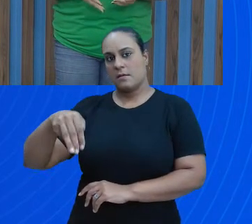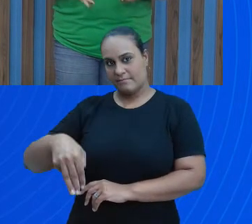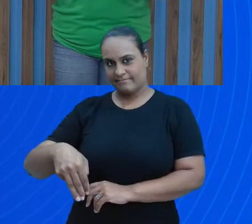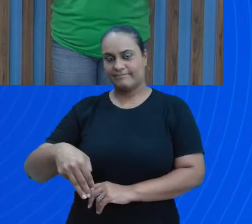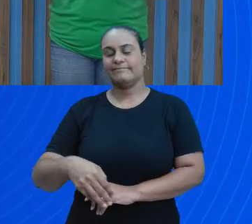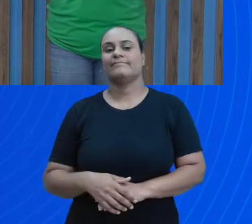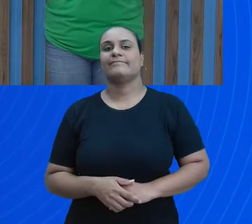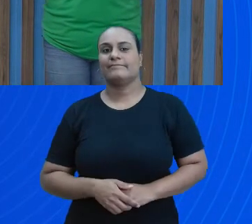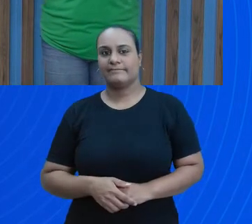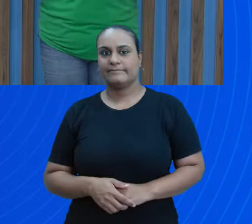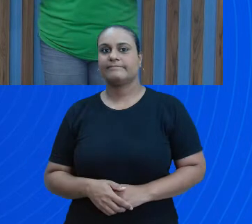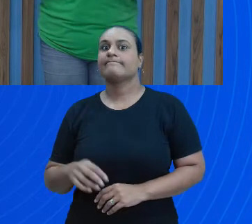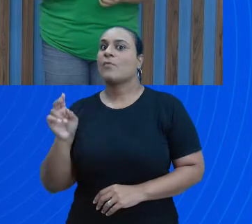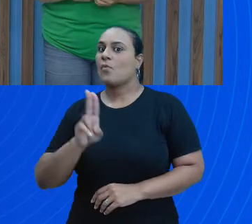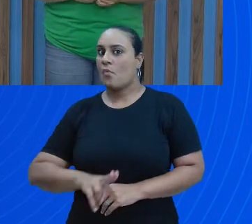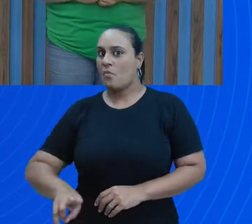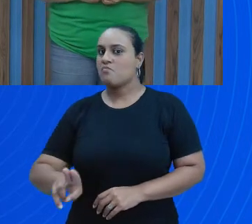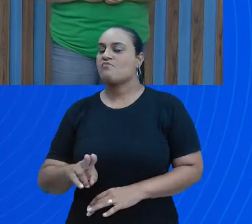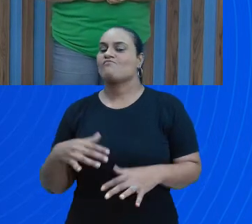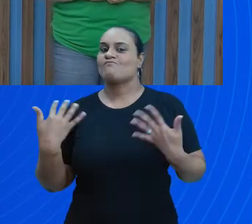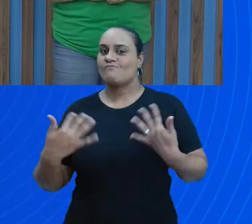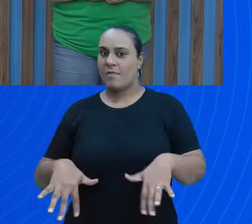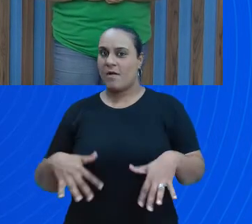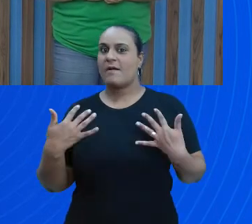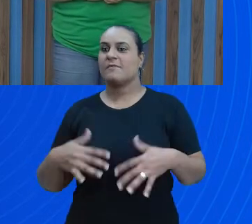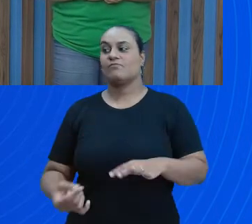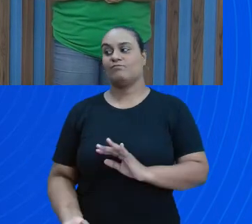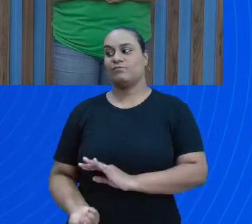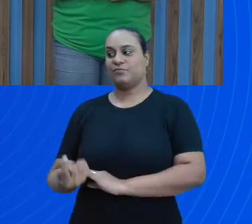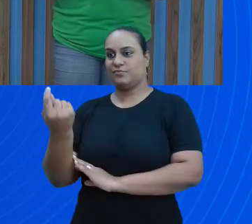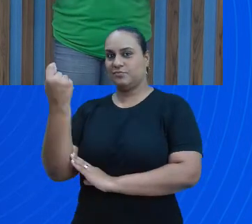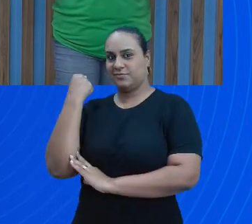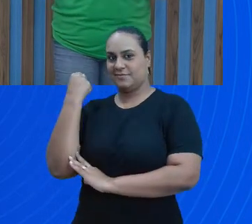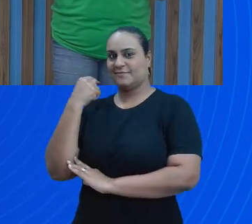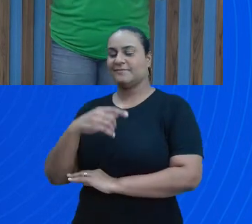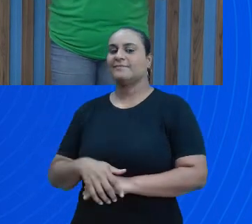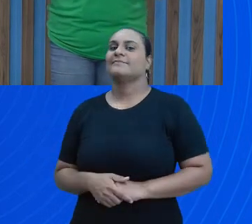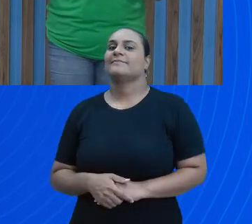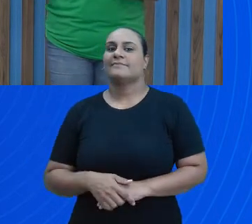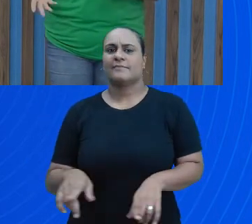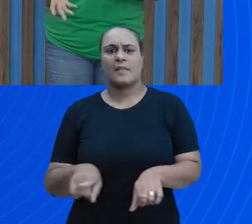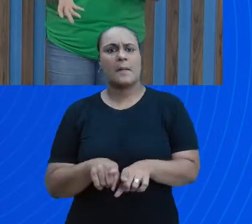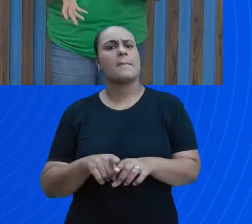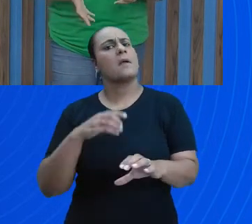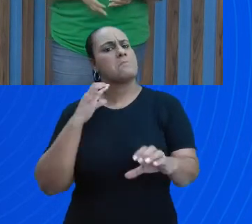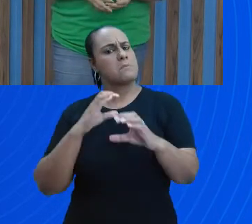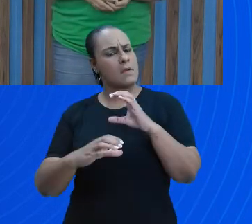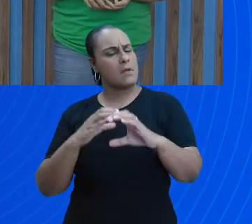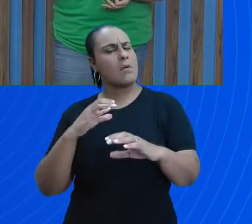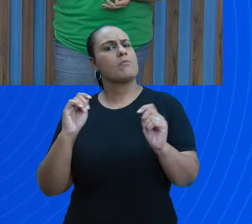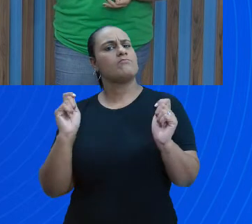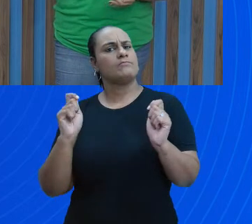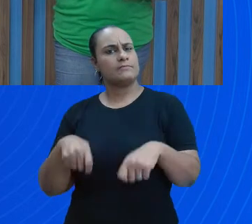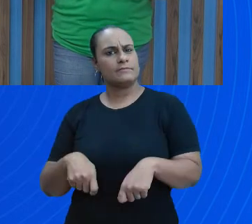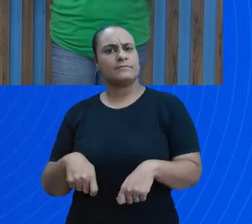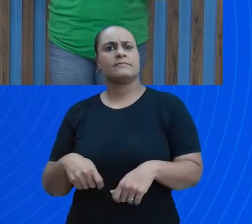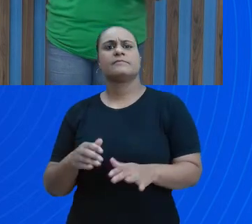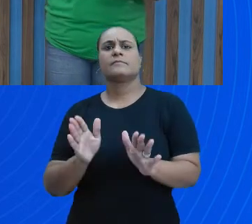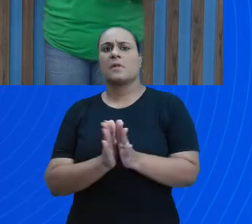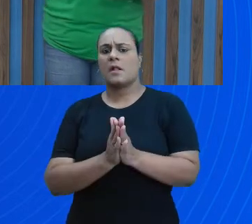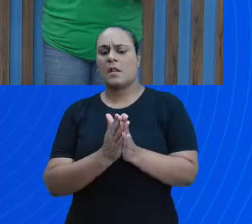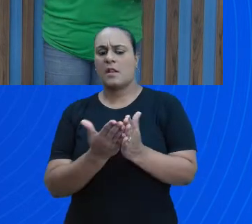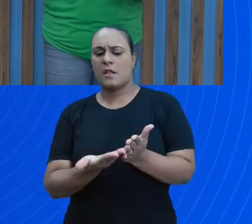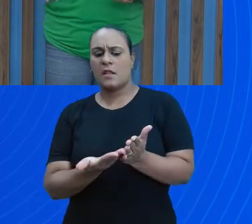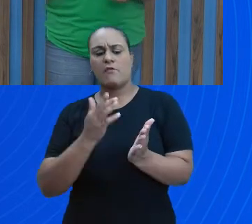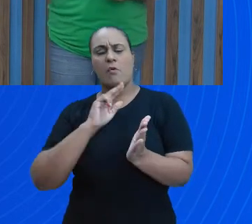Mas utilizava-se bastante naquela época latim, tá? Inclusive até para se comunicar. Então, assim, muitos livros foram escritos